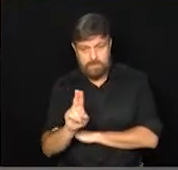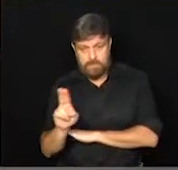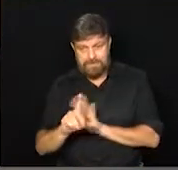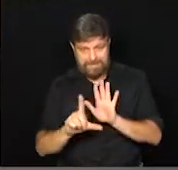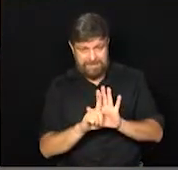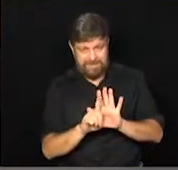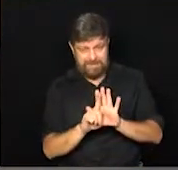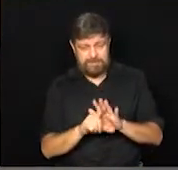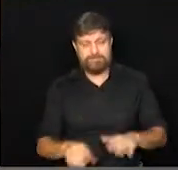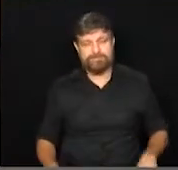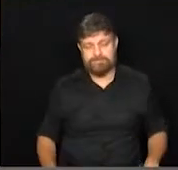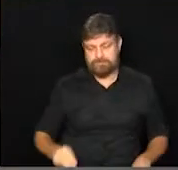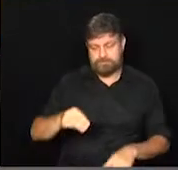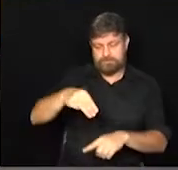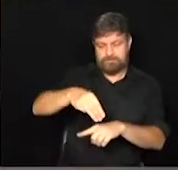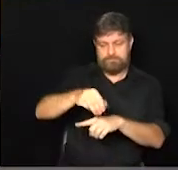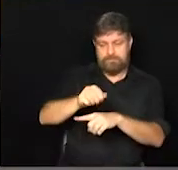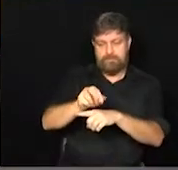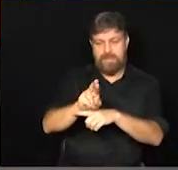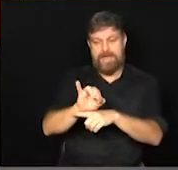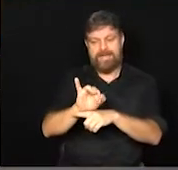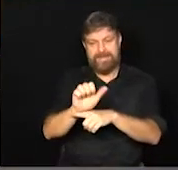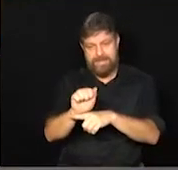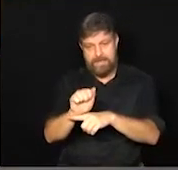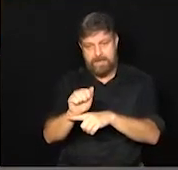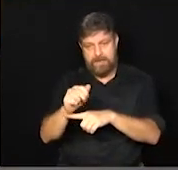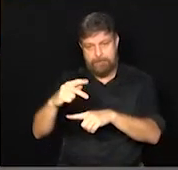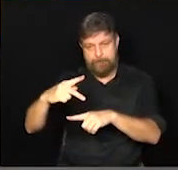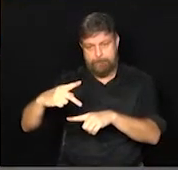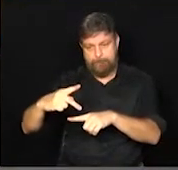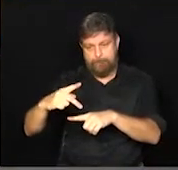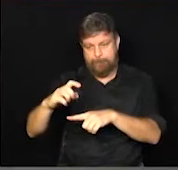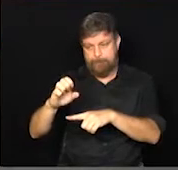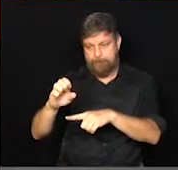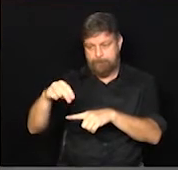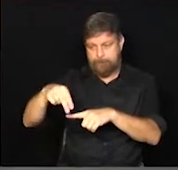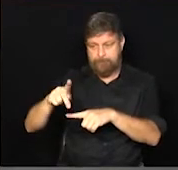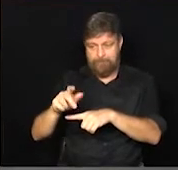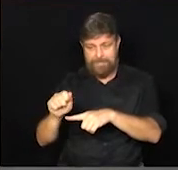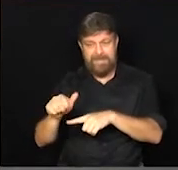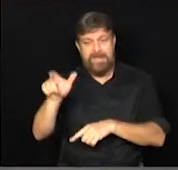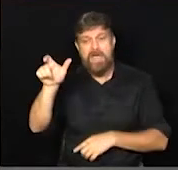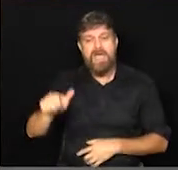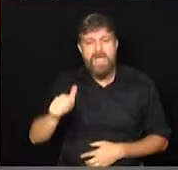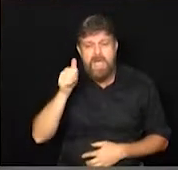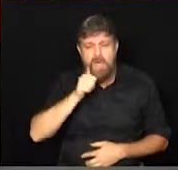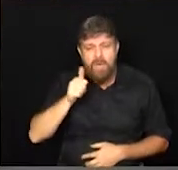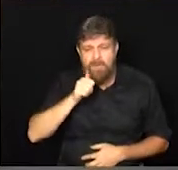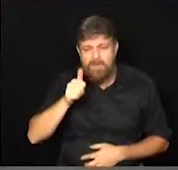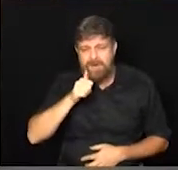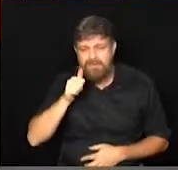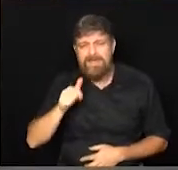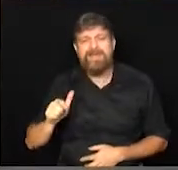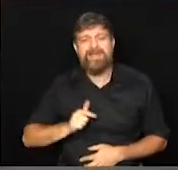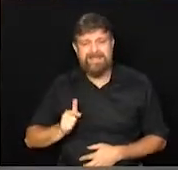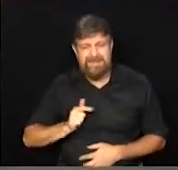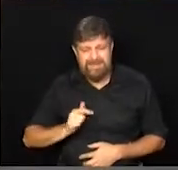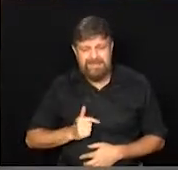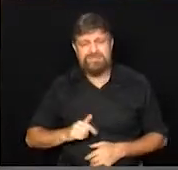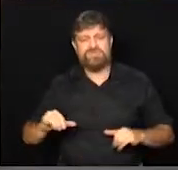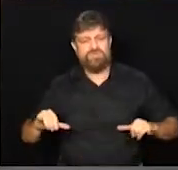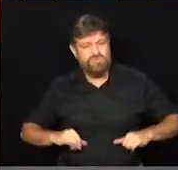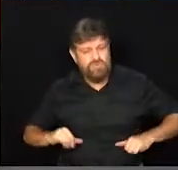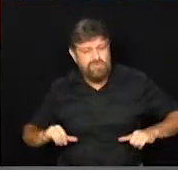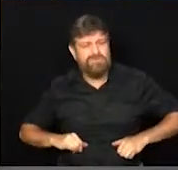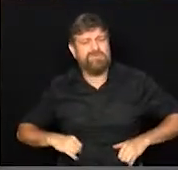Penha, que ficou muito conhecida porque foi uma mulher que sofreu todas as faces aí do ciclo da